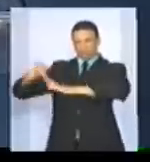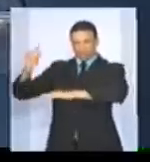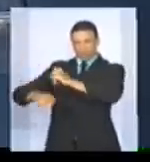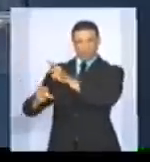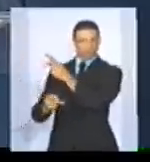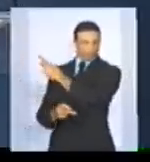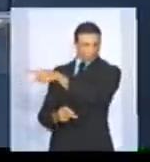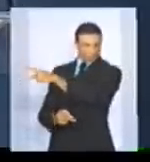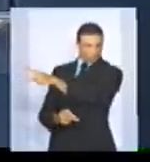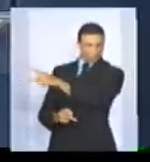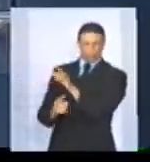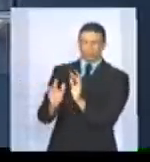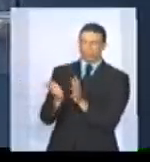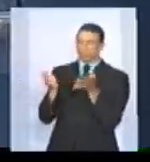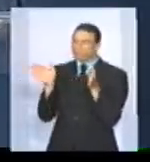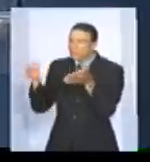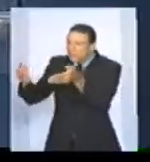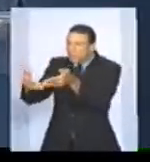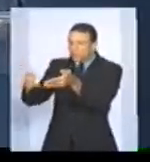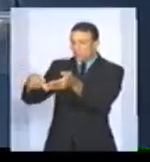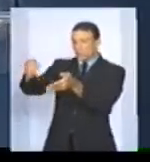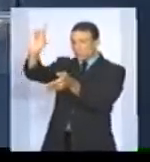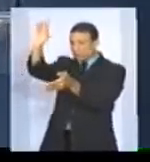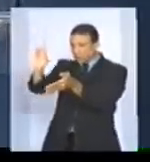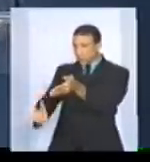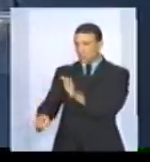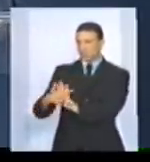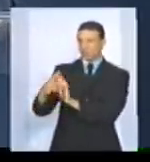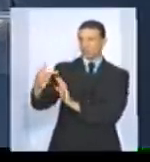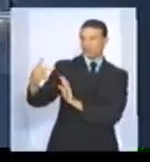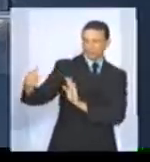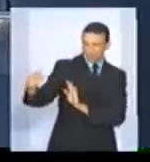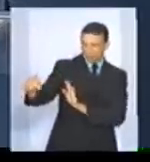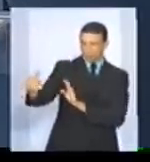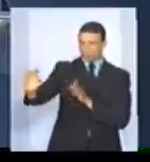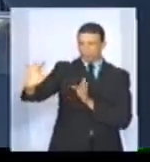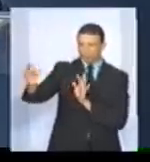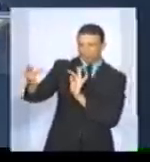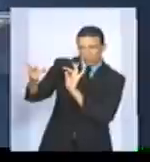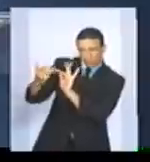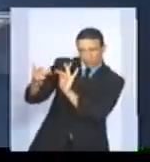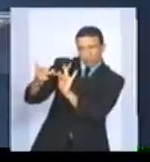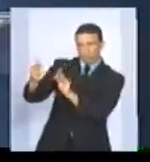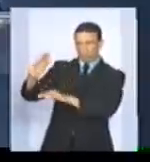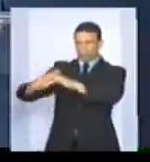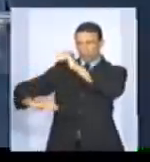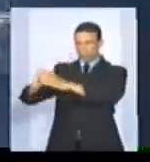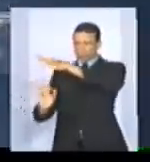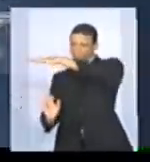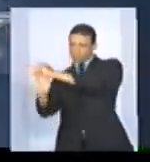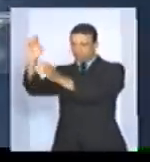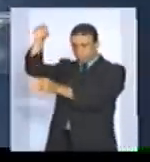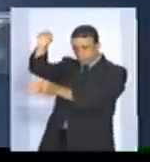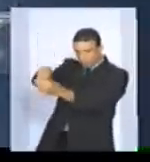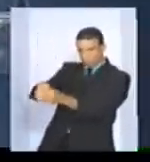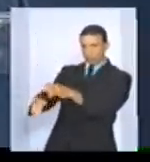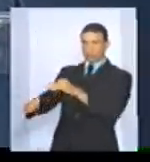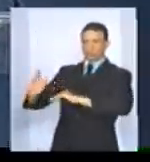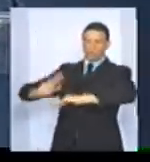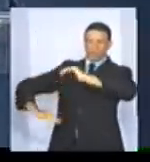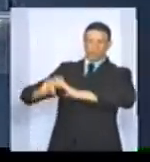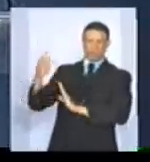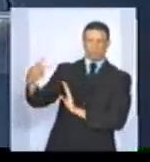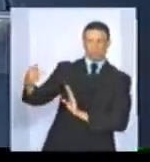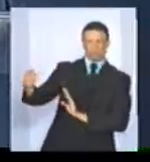da categoria profissional, também o mesmo direito de ter a relação atualizada com a identificação dos profissionais das empresas. Exigência essa que o sindicato